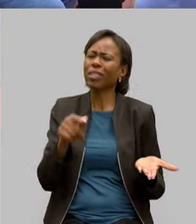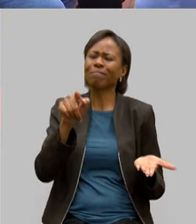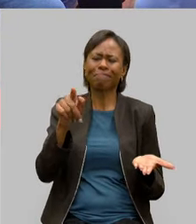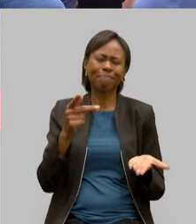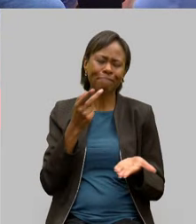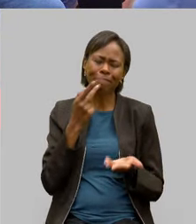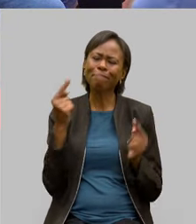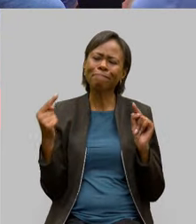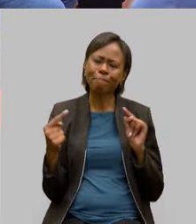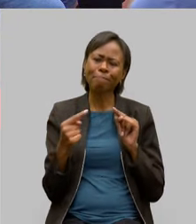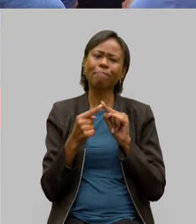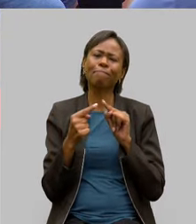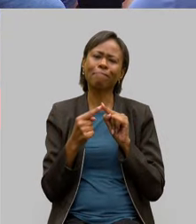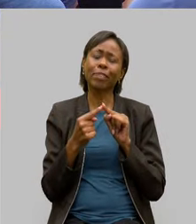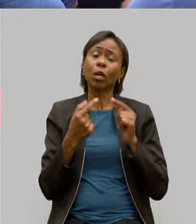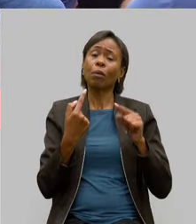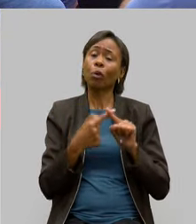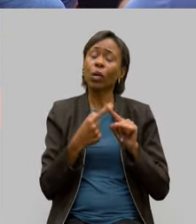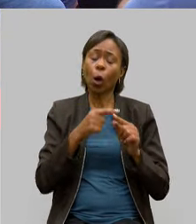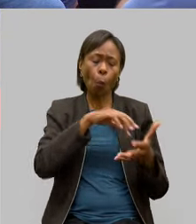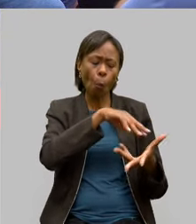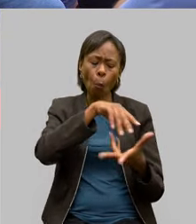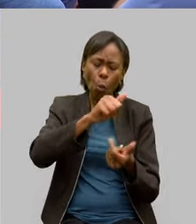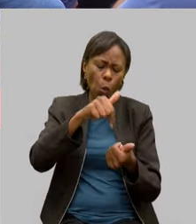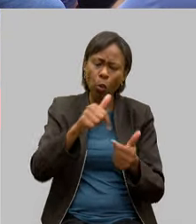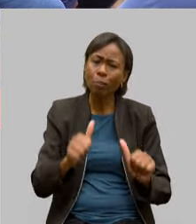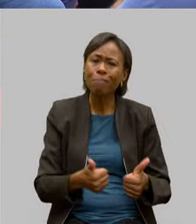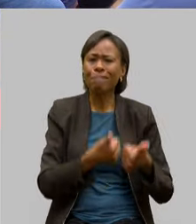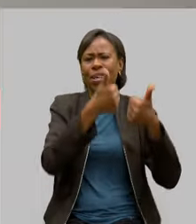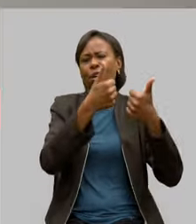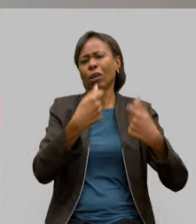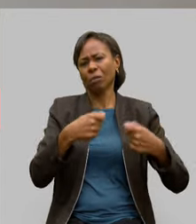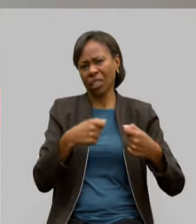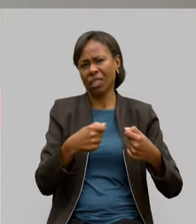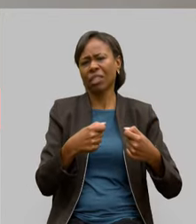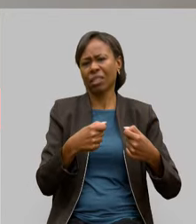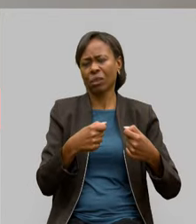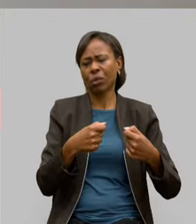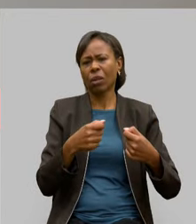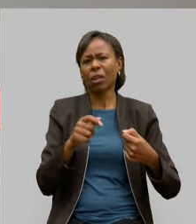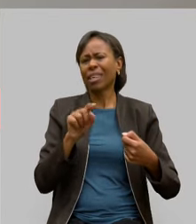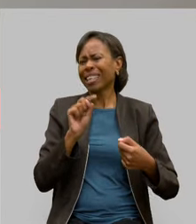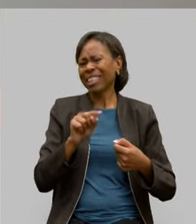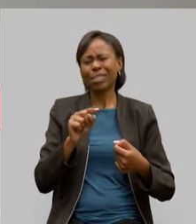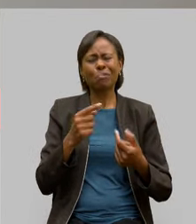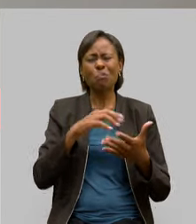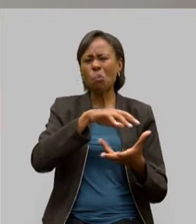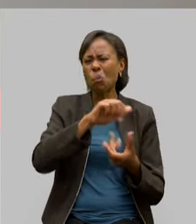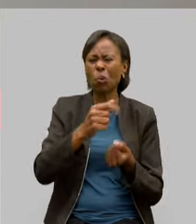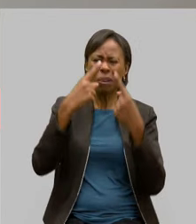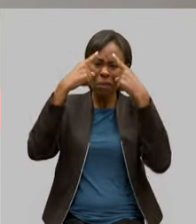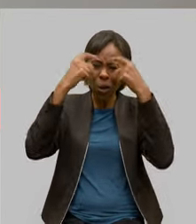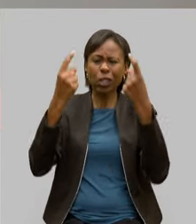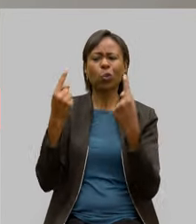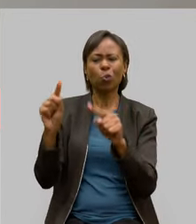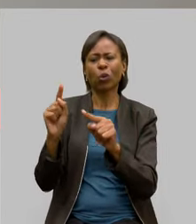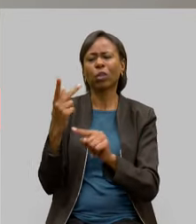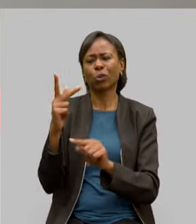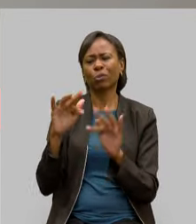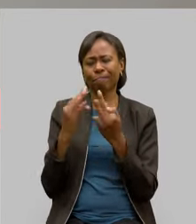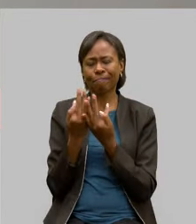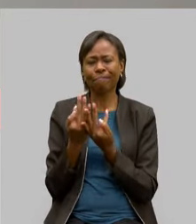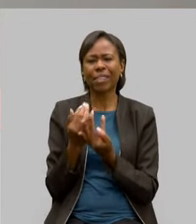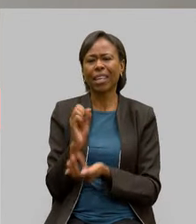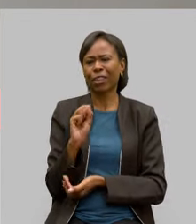melhor do que esse que praticou tanta violência contra a família do Samuel se